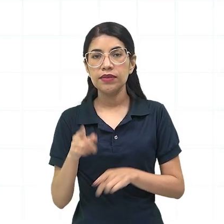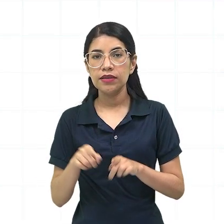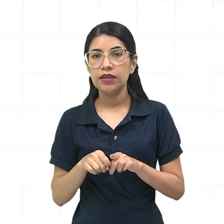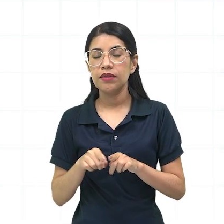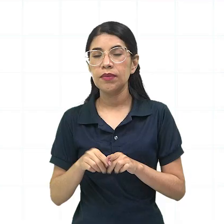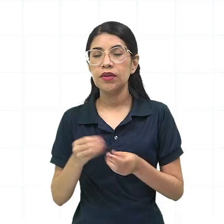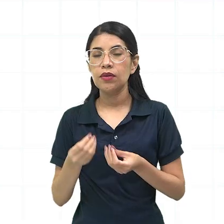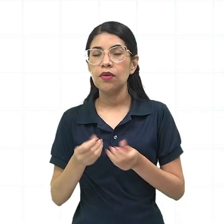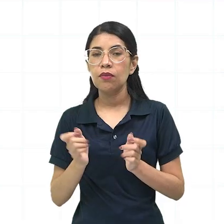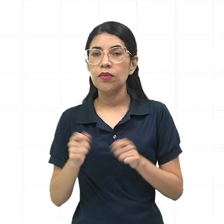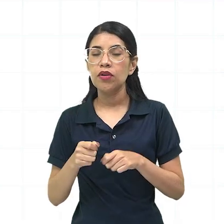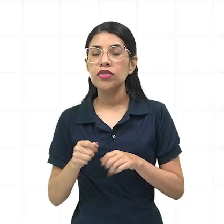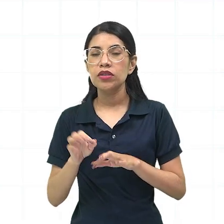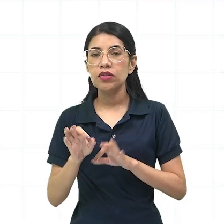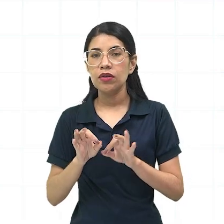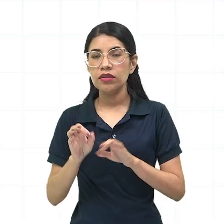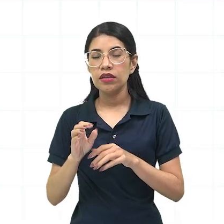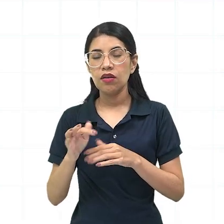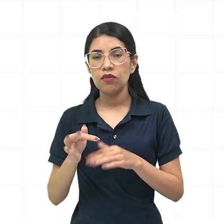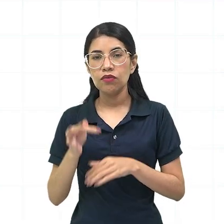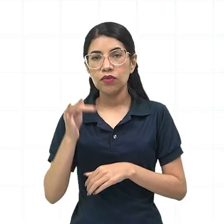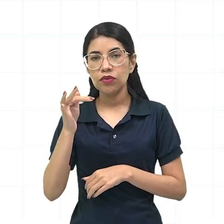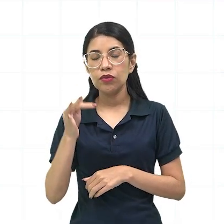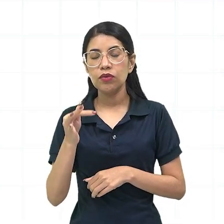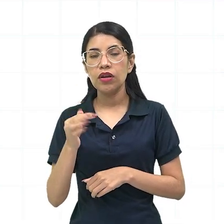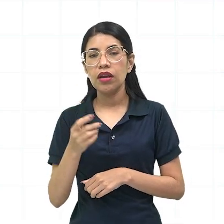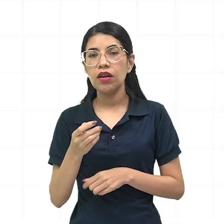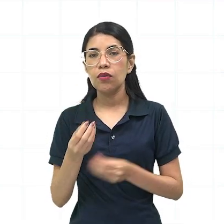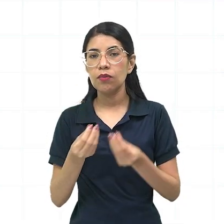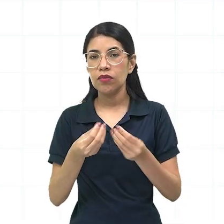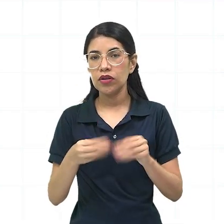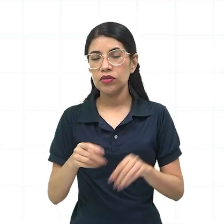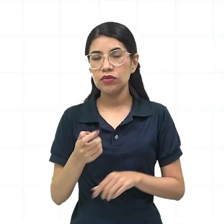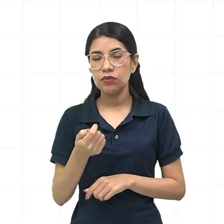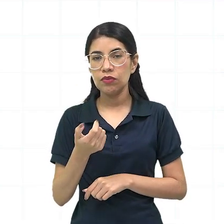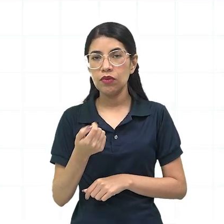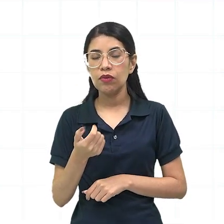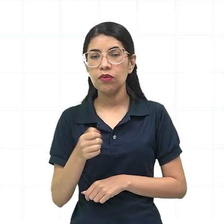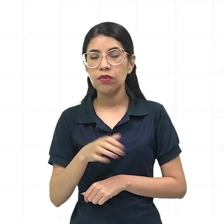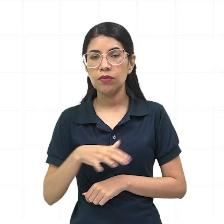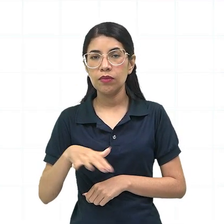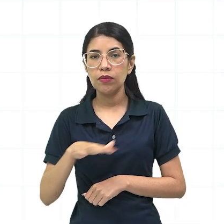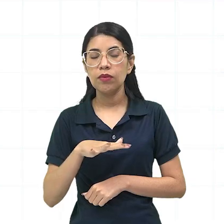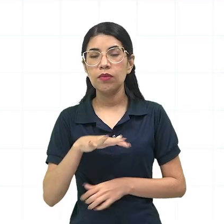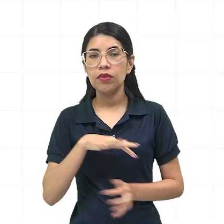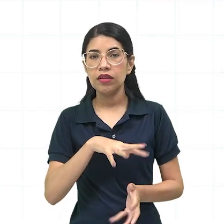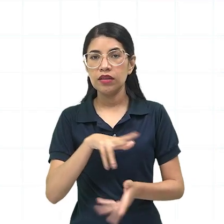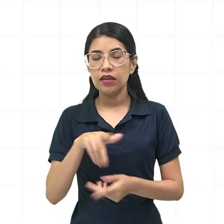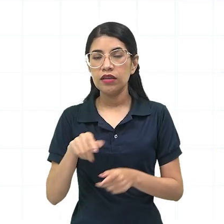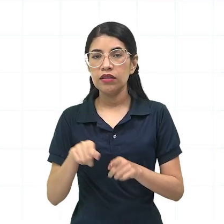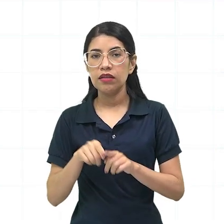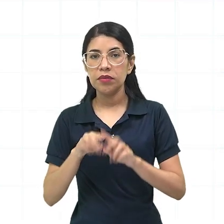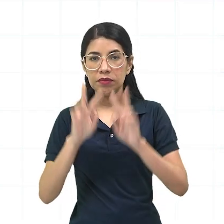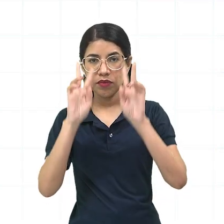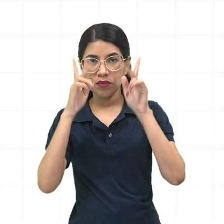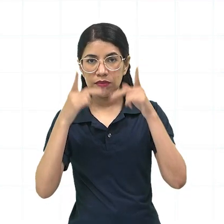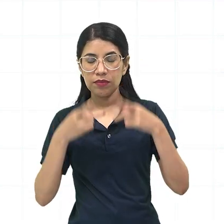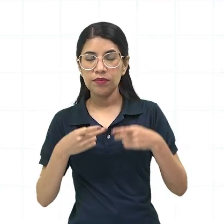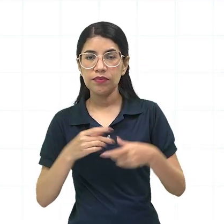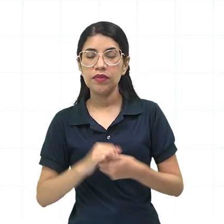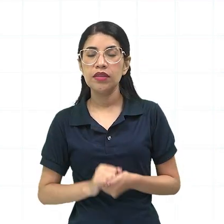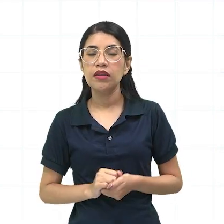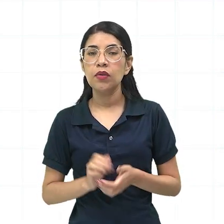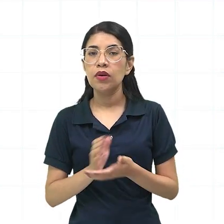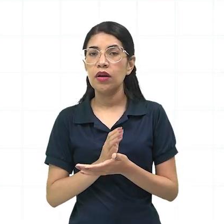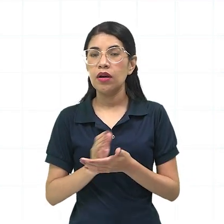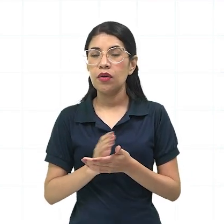de construir um futuro menos destrutivo para o planeta e para a humanidade. Então, existem